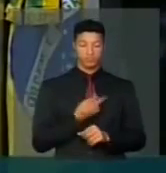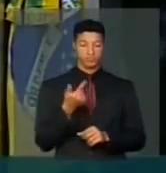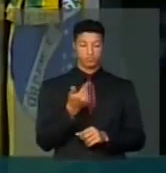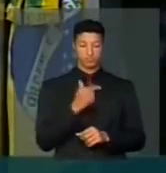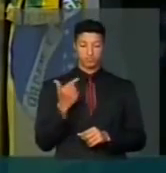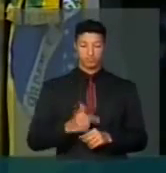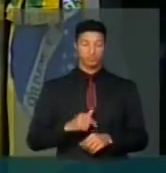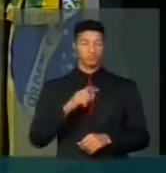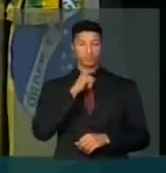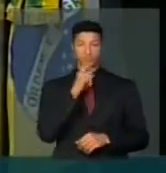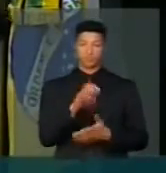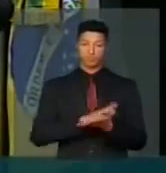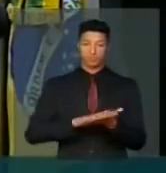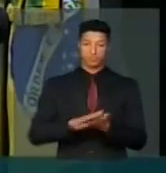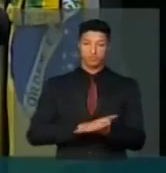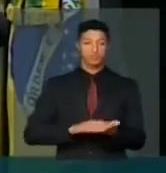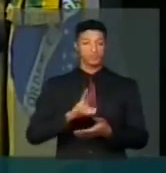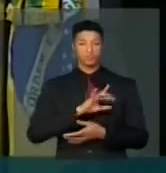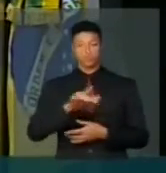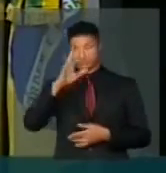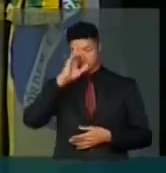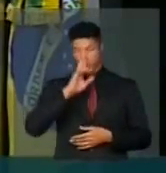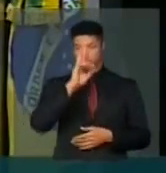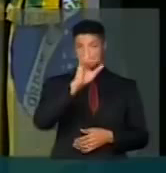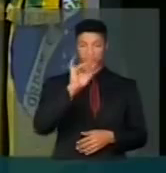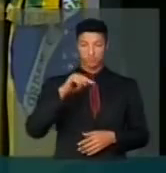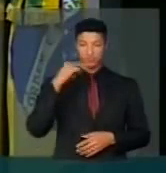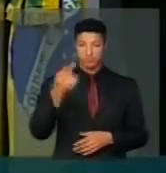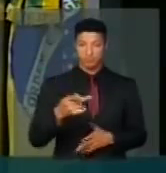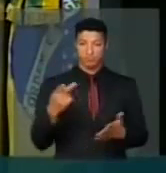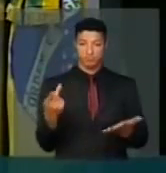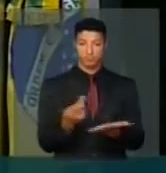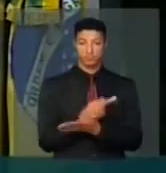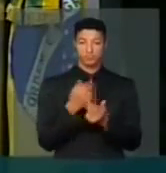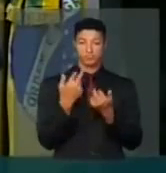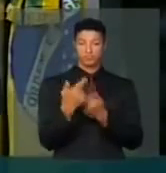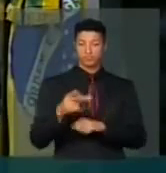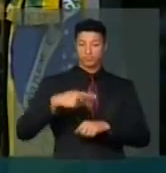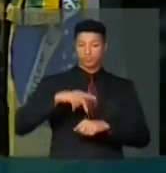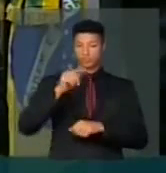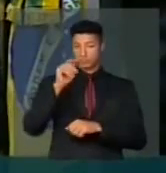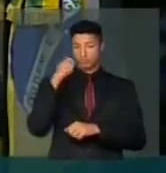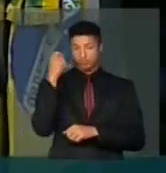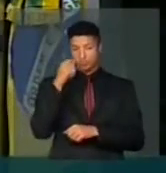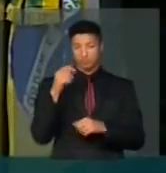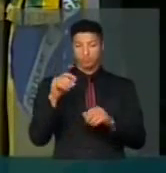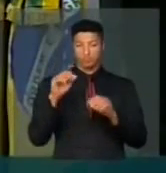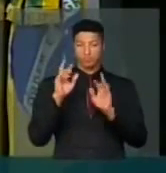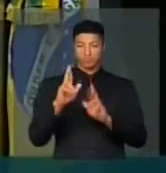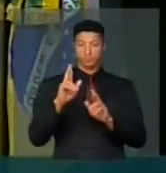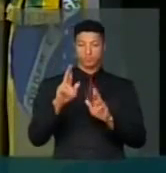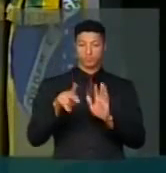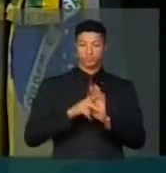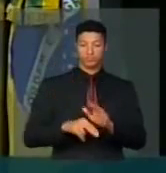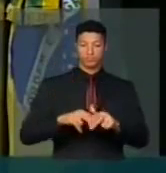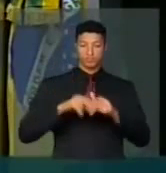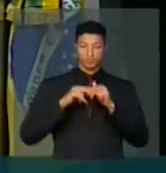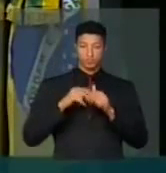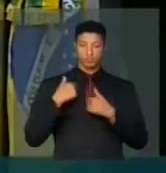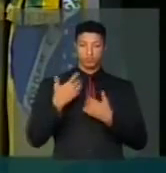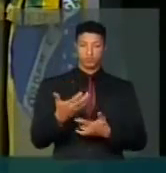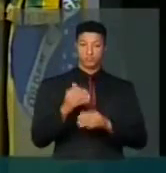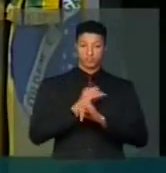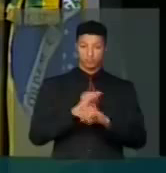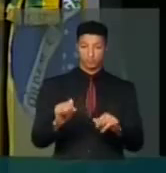tenho nenhuma dúvida não será respeitado depois que acontecer, como na Argentina, o inesperado, o imprevisto. Por isso,